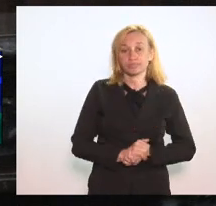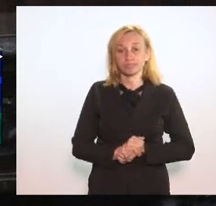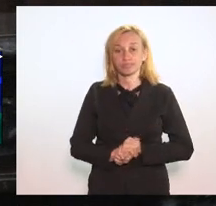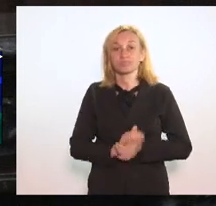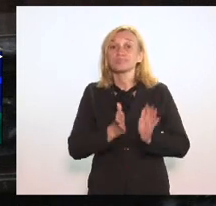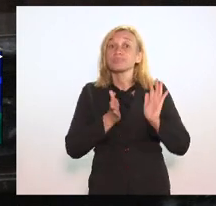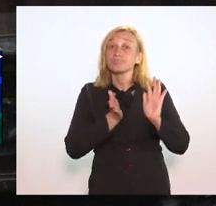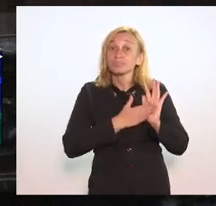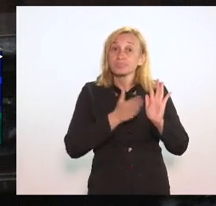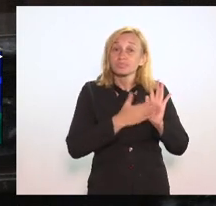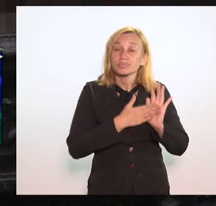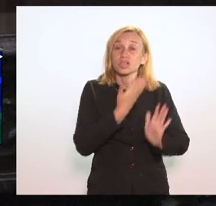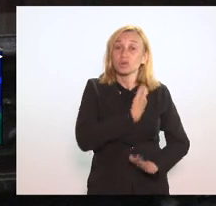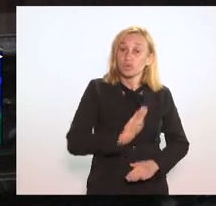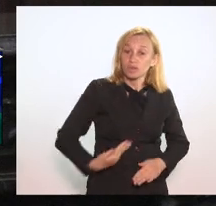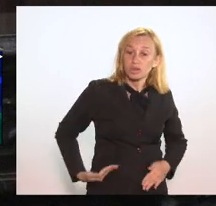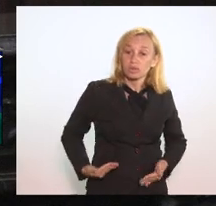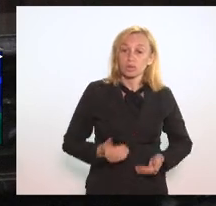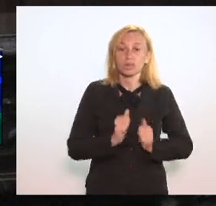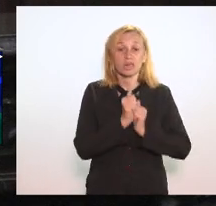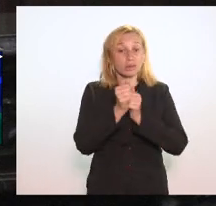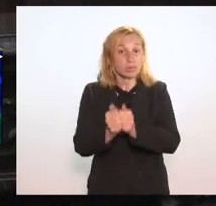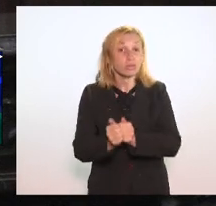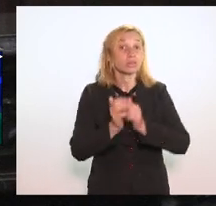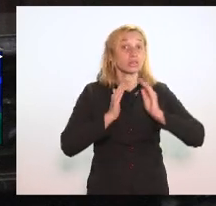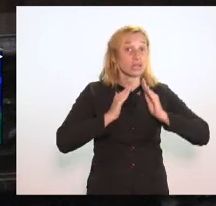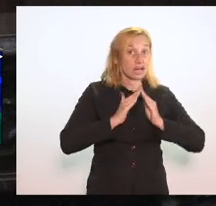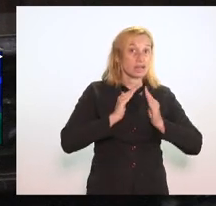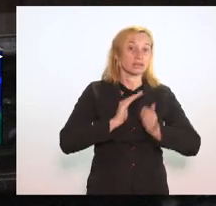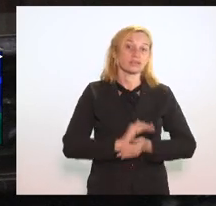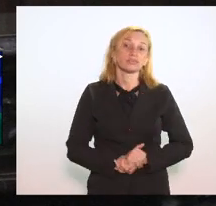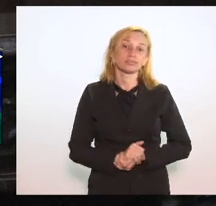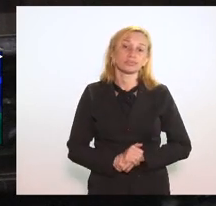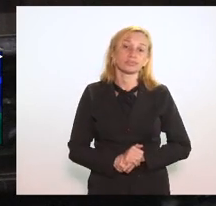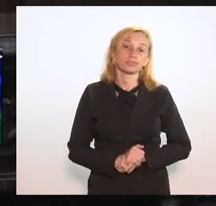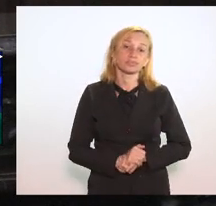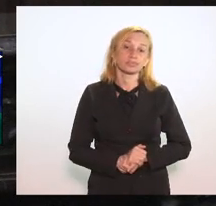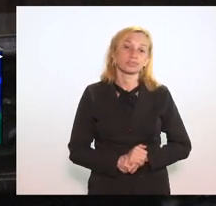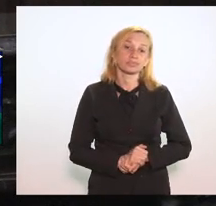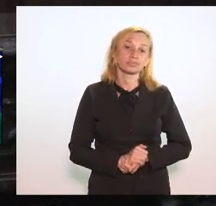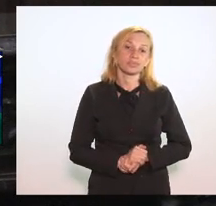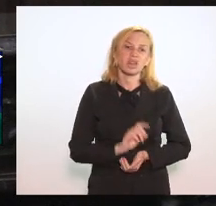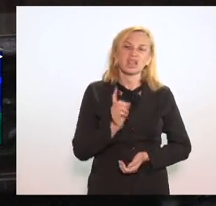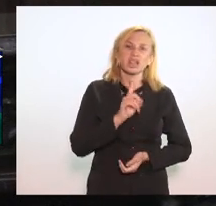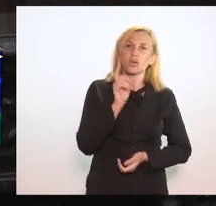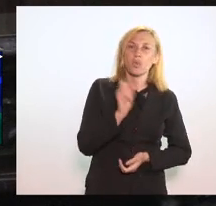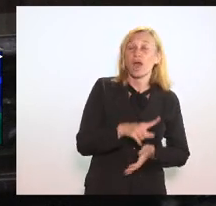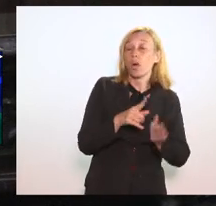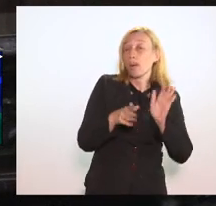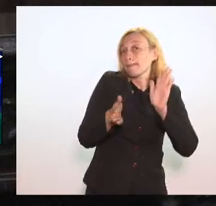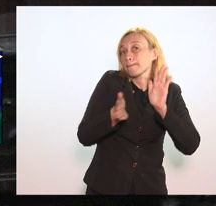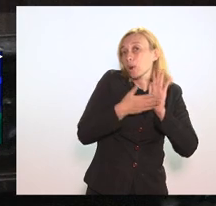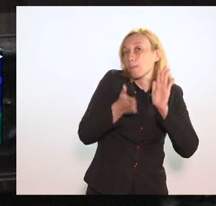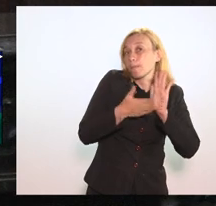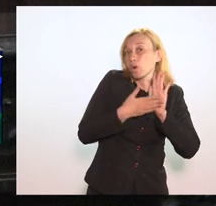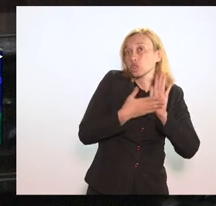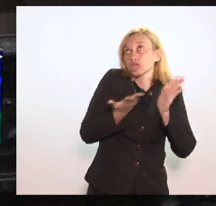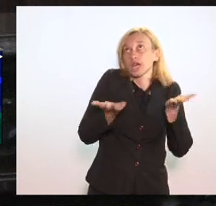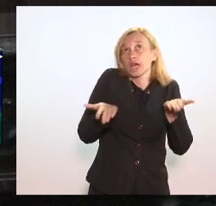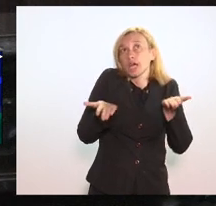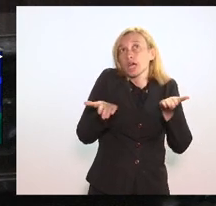proposta que o governador encaminhou para esta casa e não é uma proposta